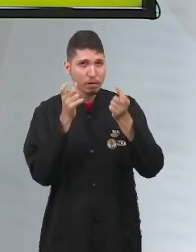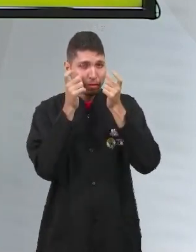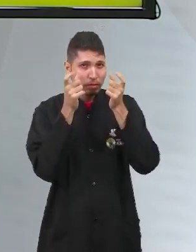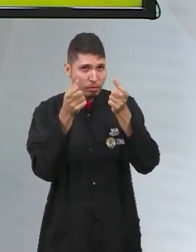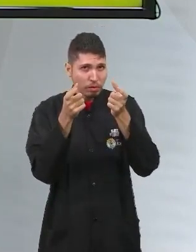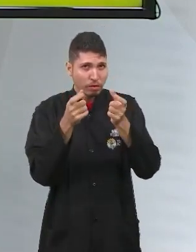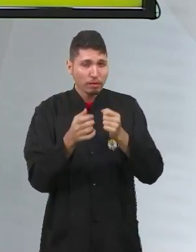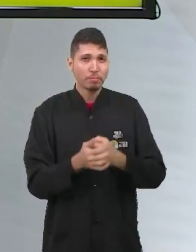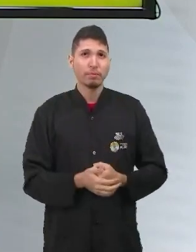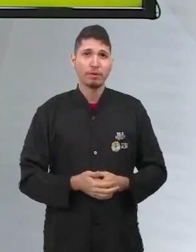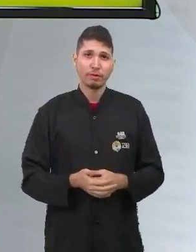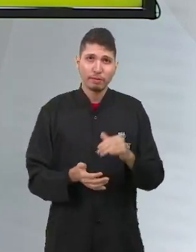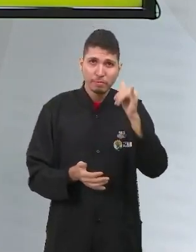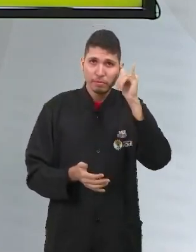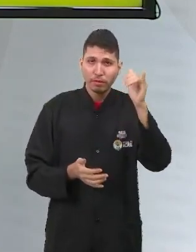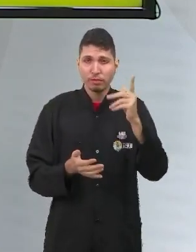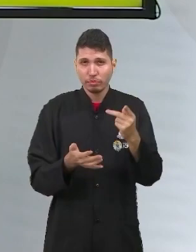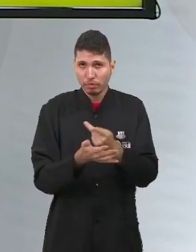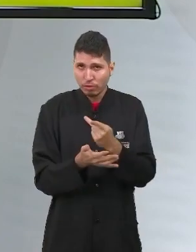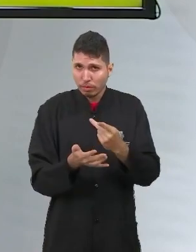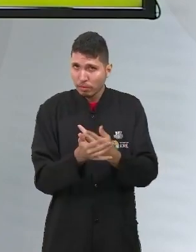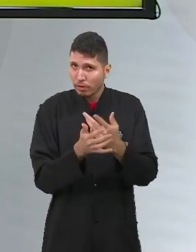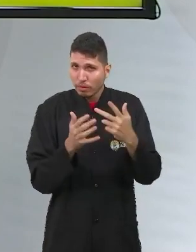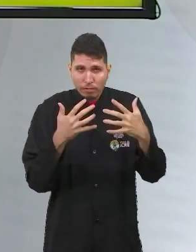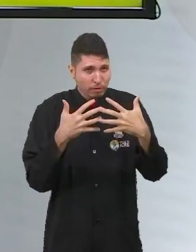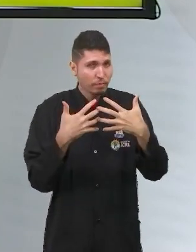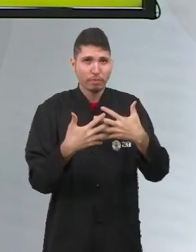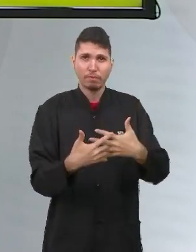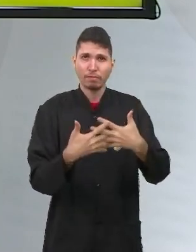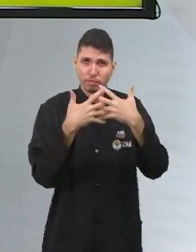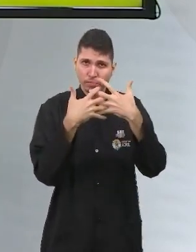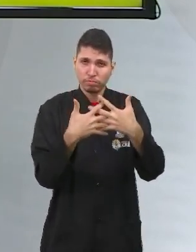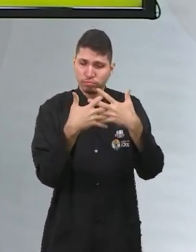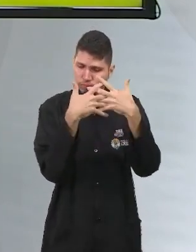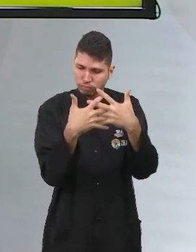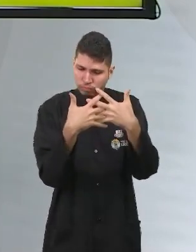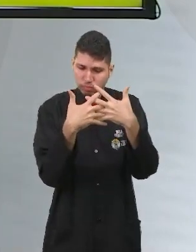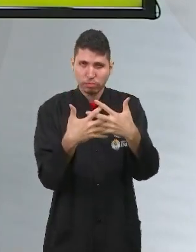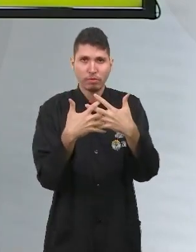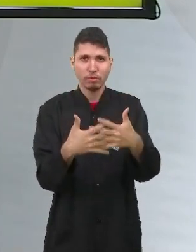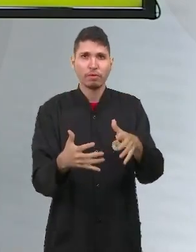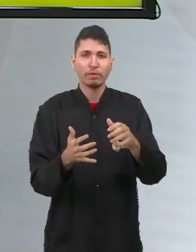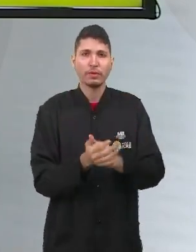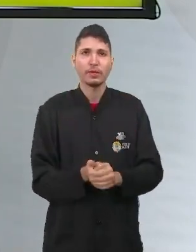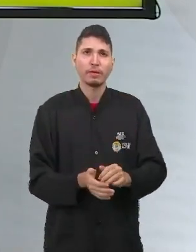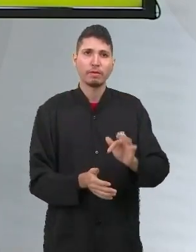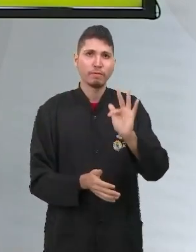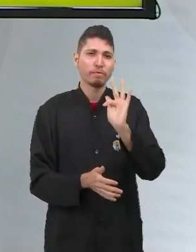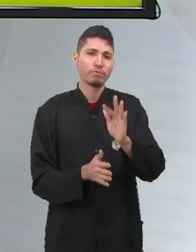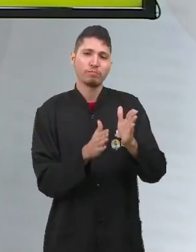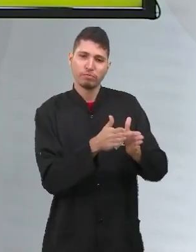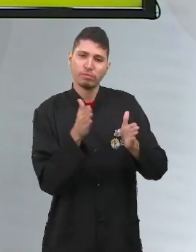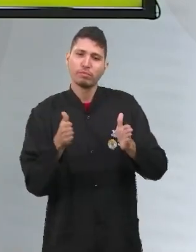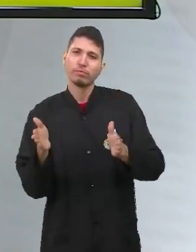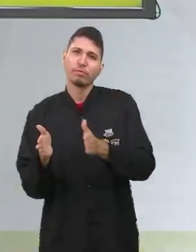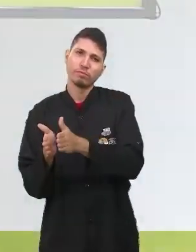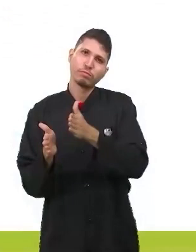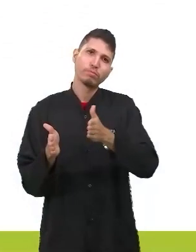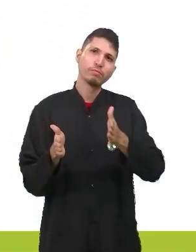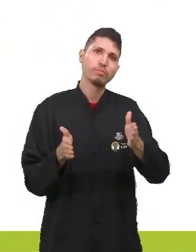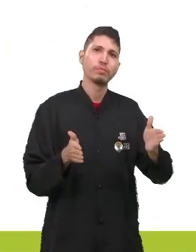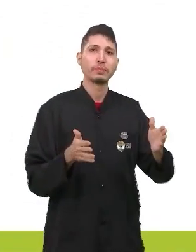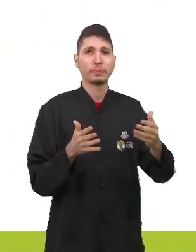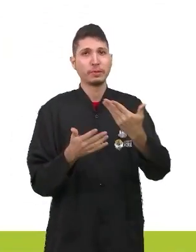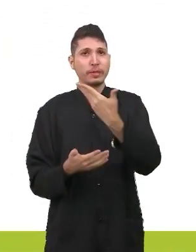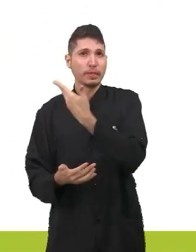você nunca mais confundir essas relações de função crescente e função decrescente, tá bom? Vamos comigo. Nós temos